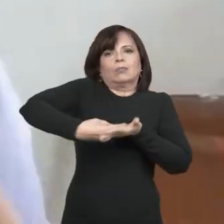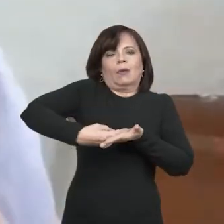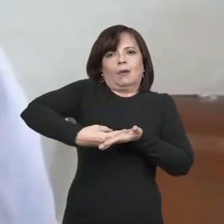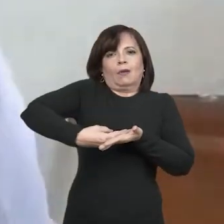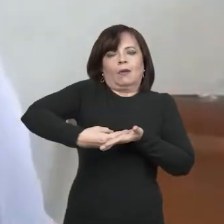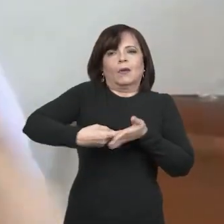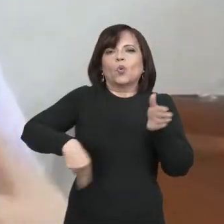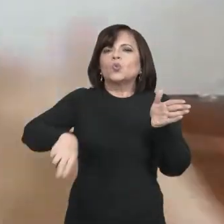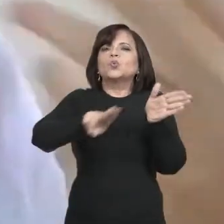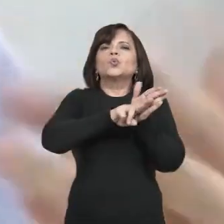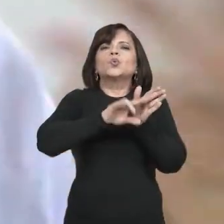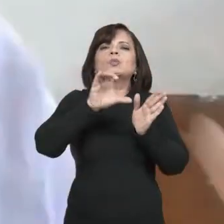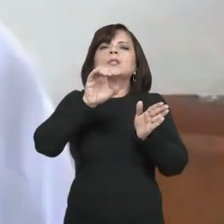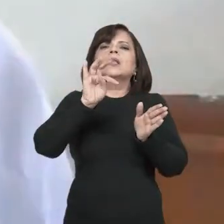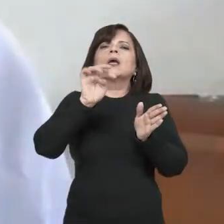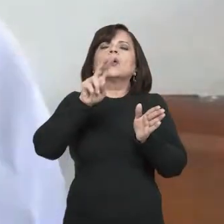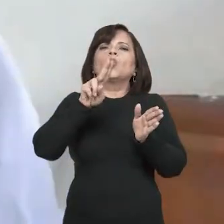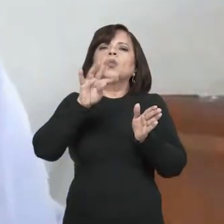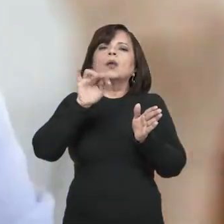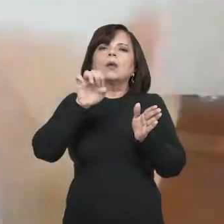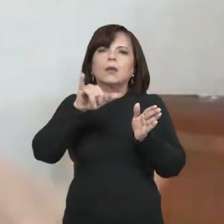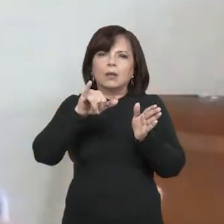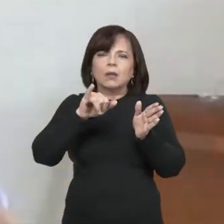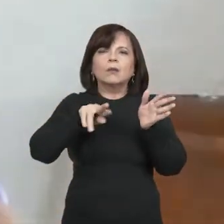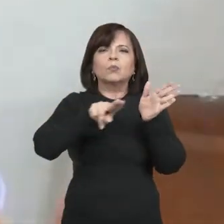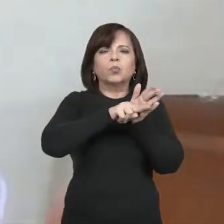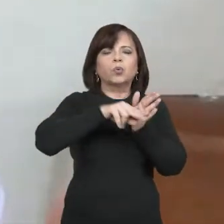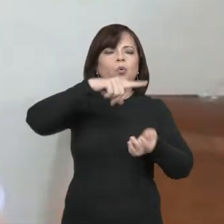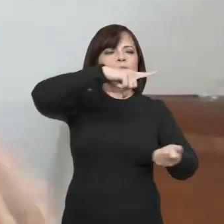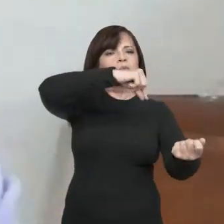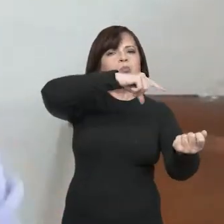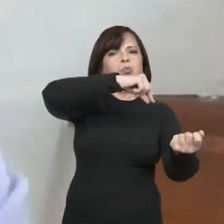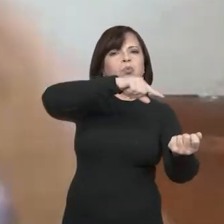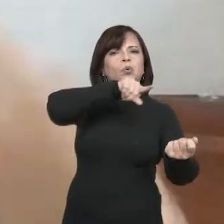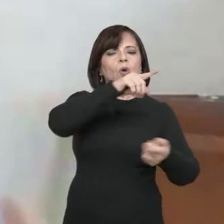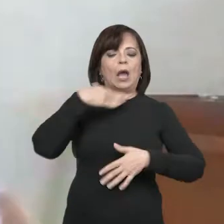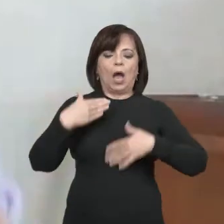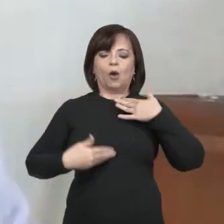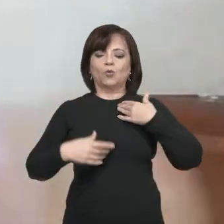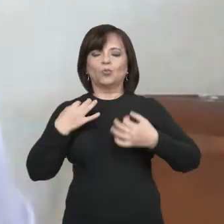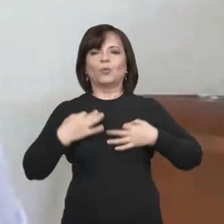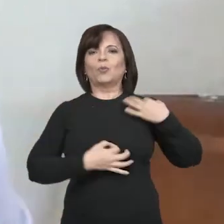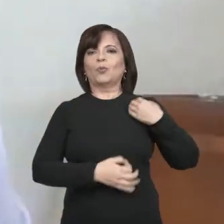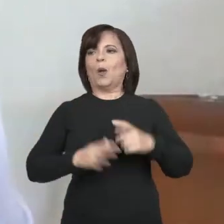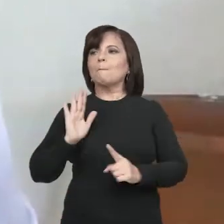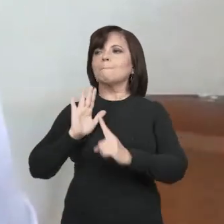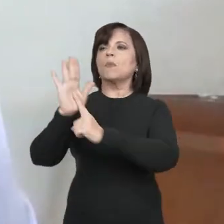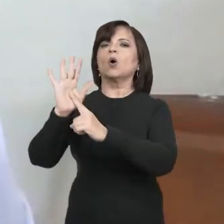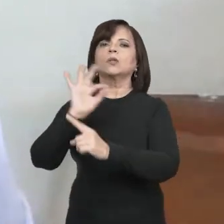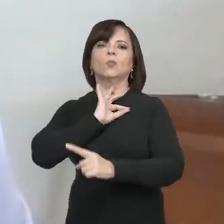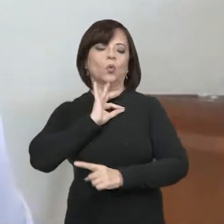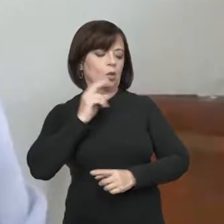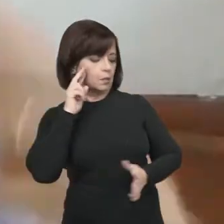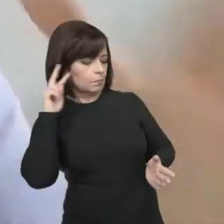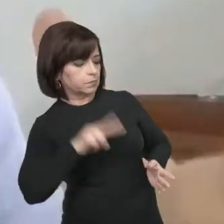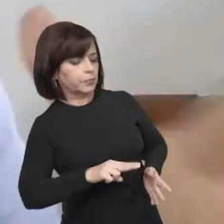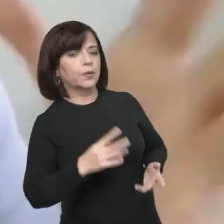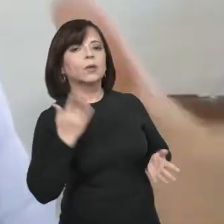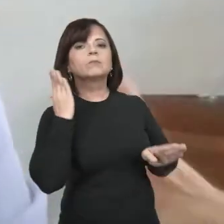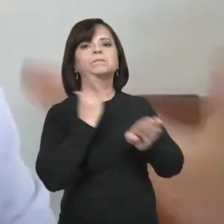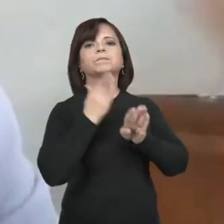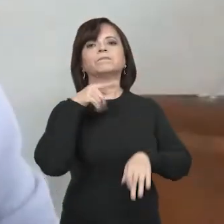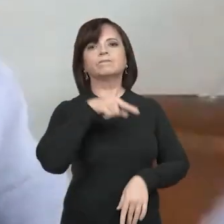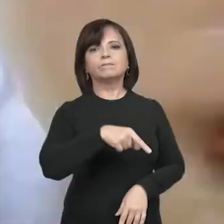laudo de necrópsia ele deixou mais claro ainda o que aconteceu naquela casa, porque já que o corpo deixou todas as marcas.